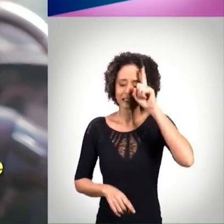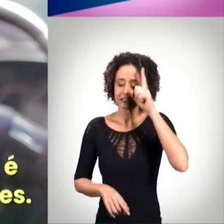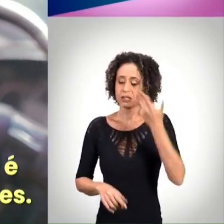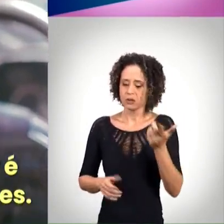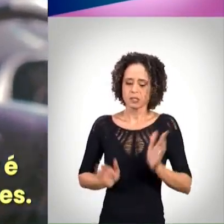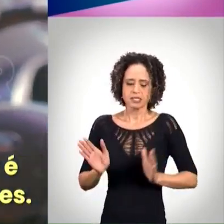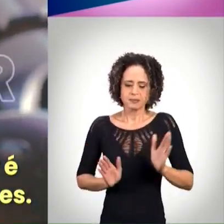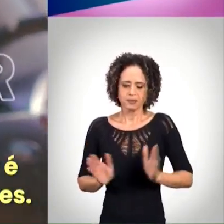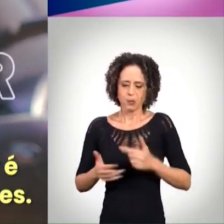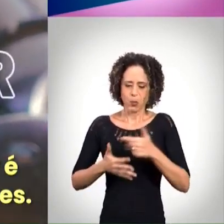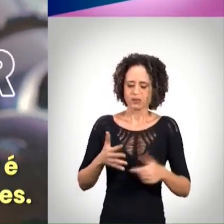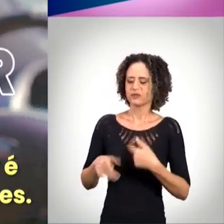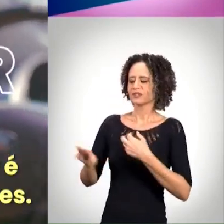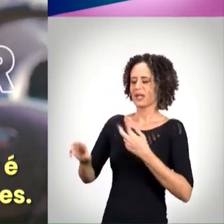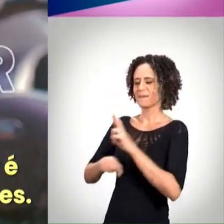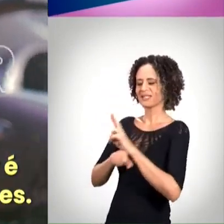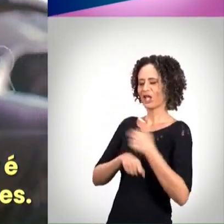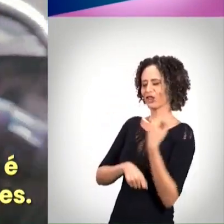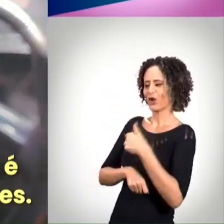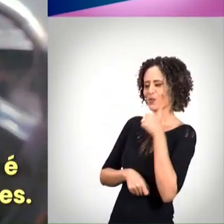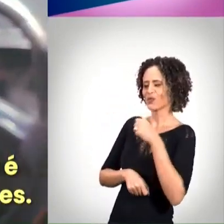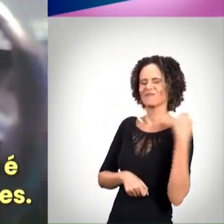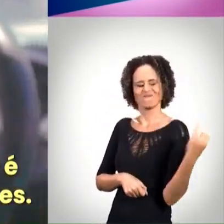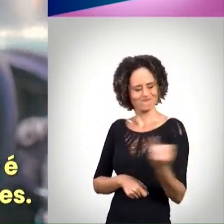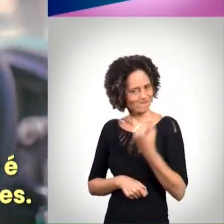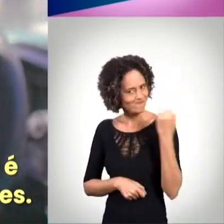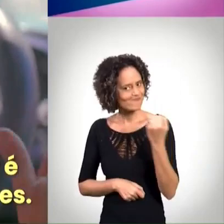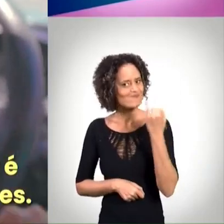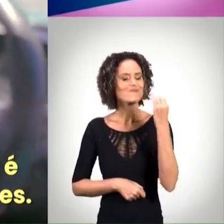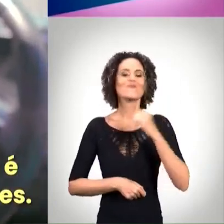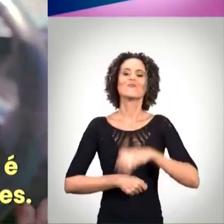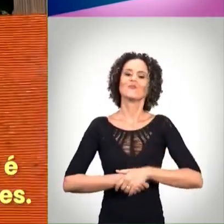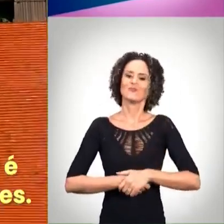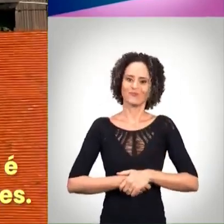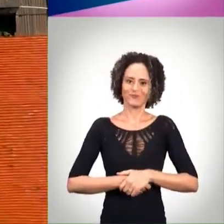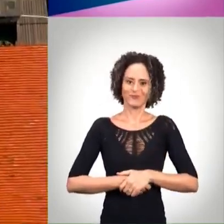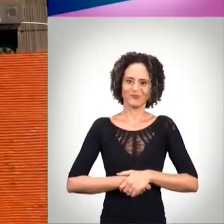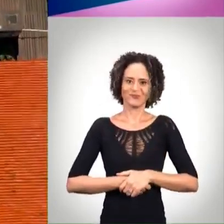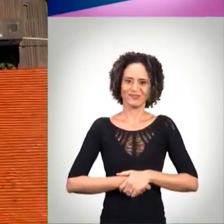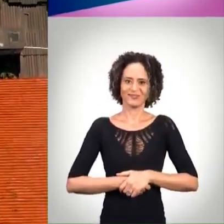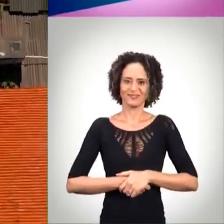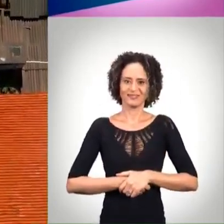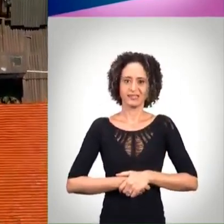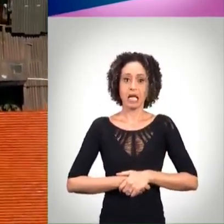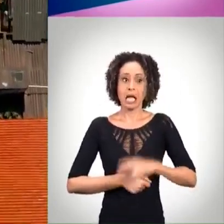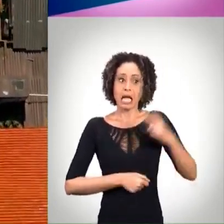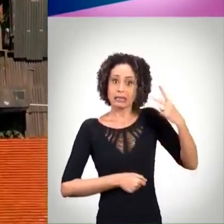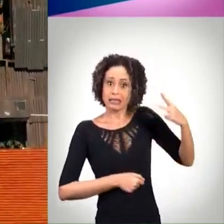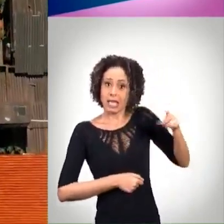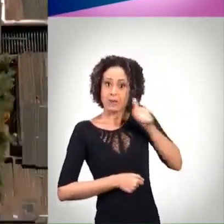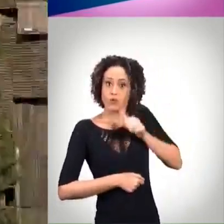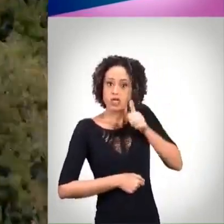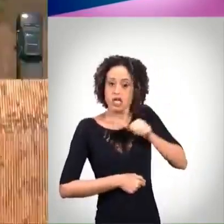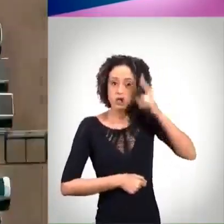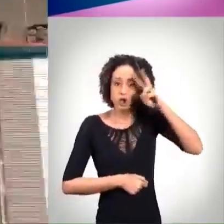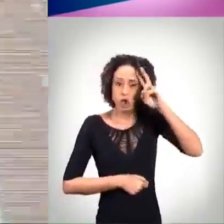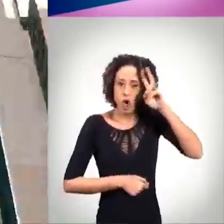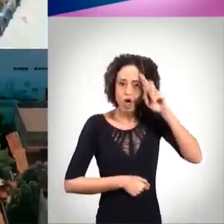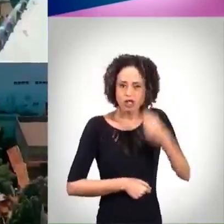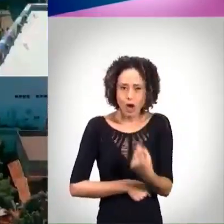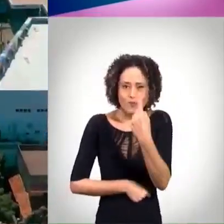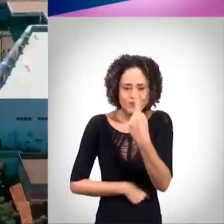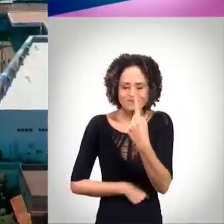Então, conciliar tudo isso e você nos representar é muito importante para nós mulheres. A história da Dani